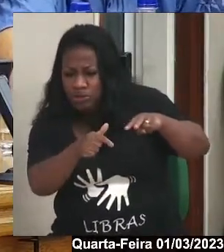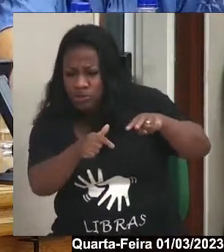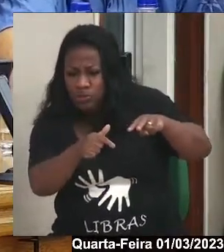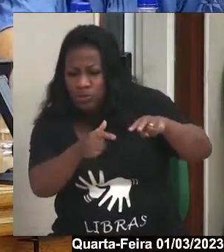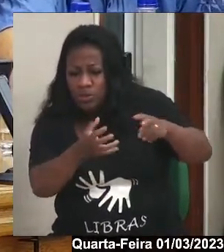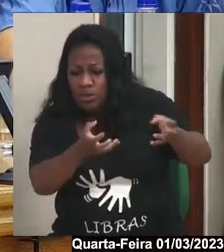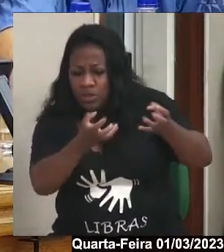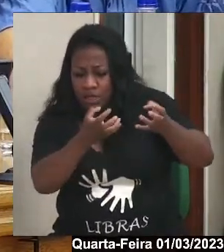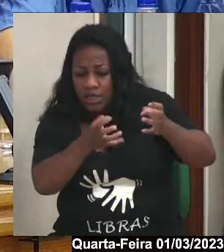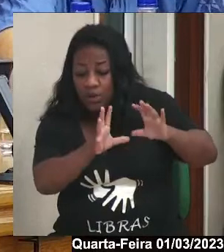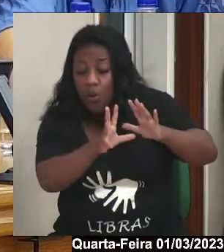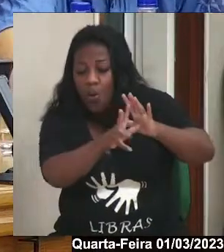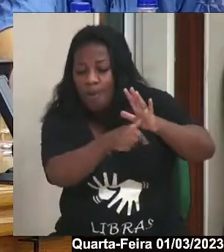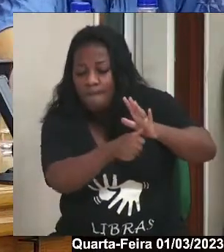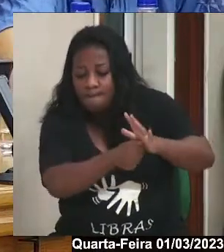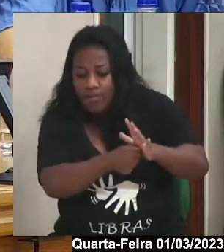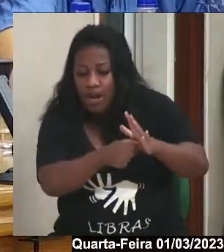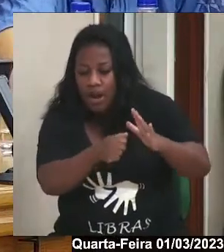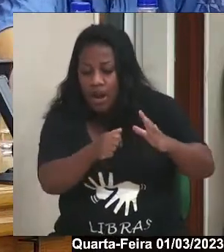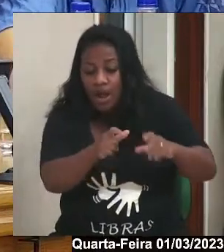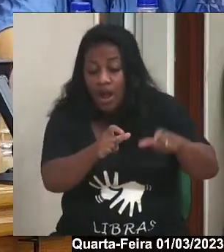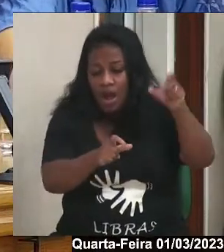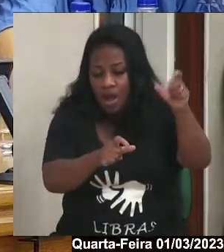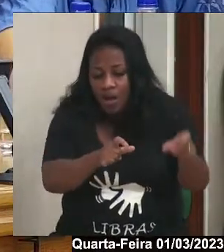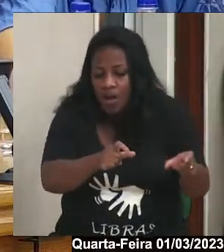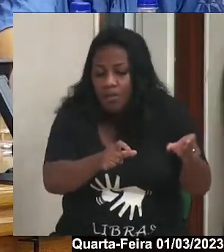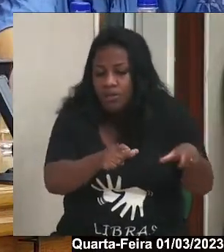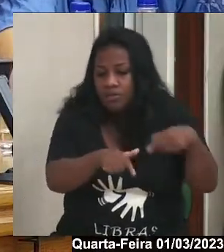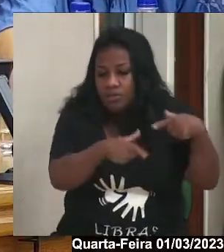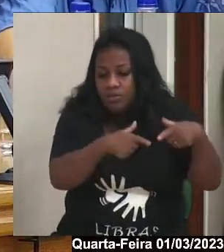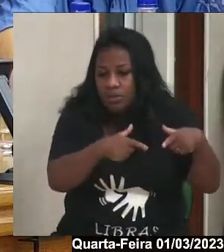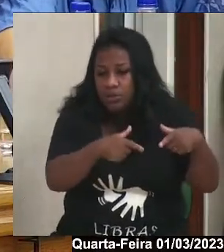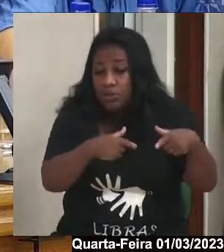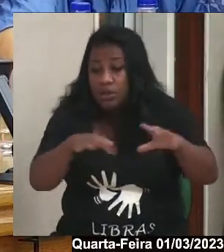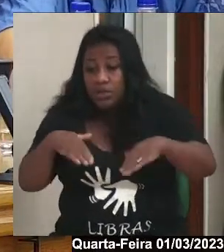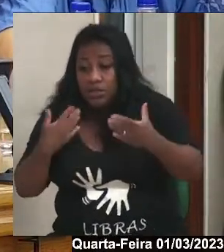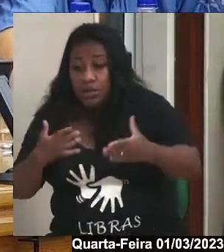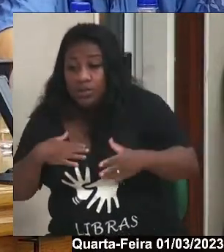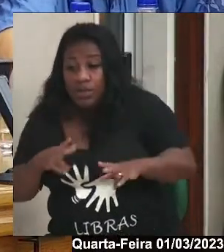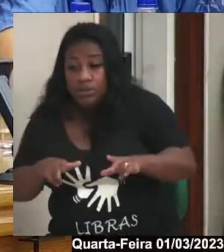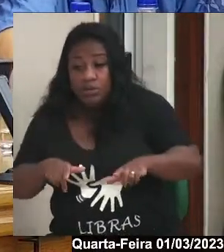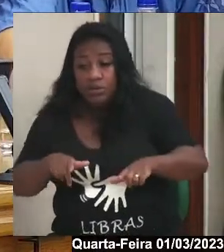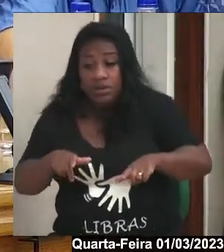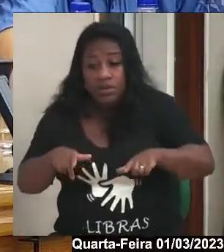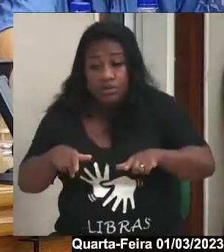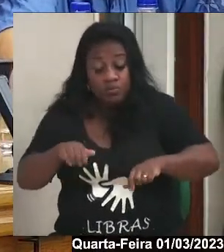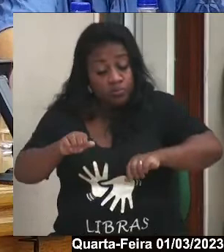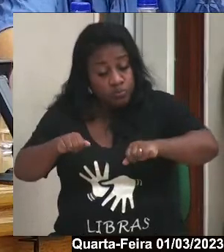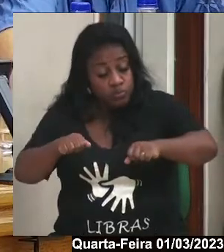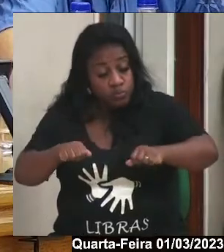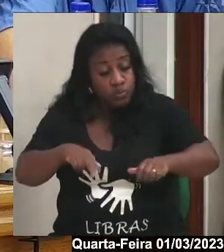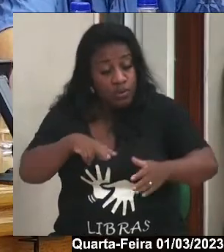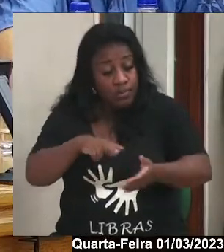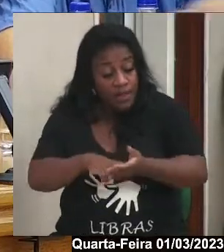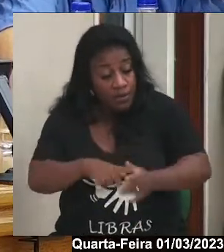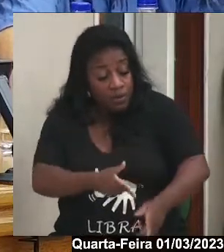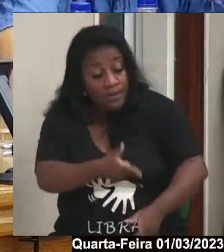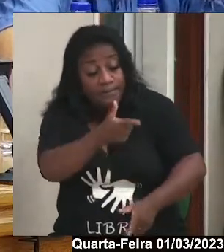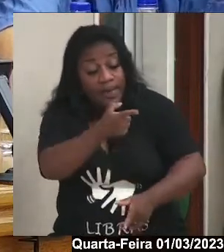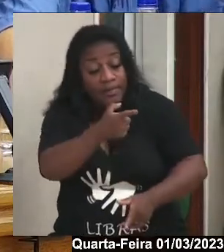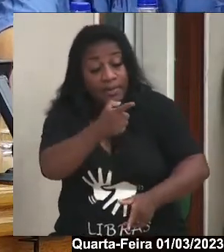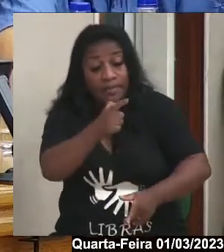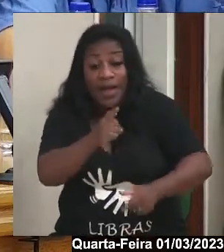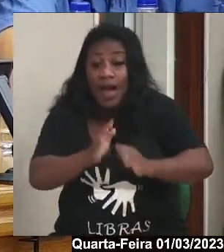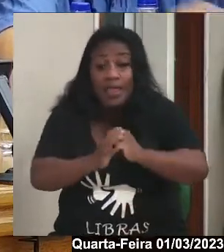enfim... Não pode haver aqui na Câmara, ou melhor, aqui na nossa cidade, presidente, inversão de valores,